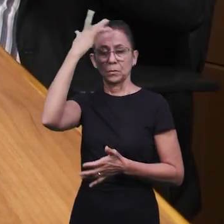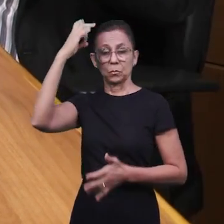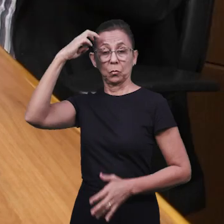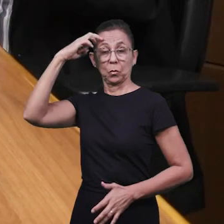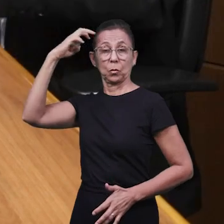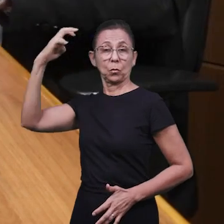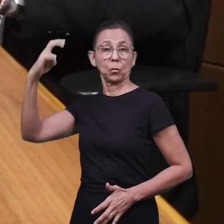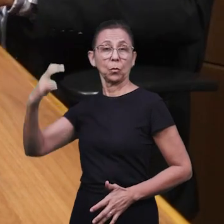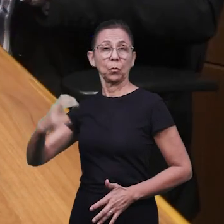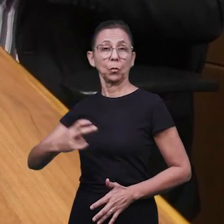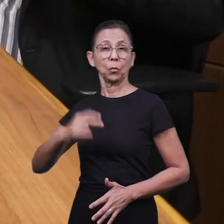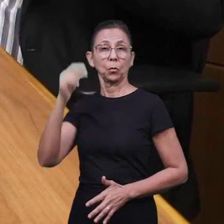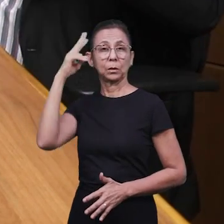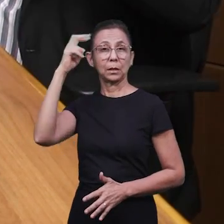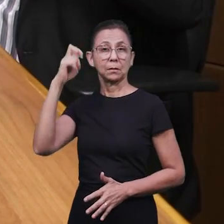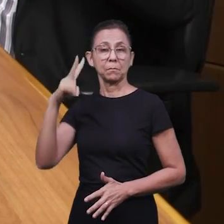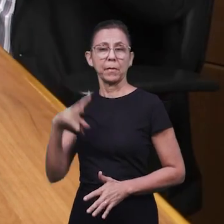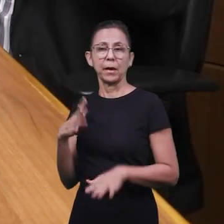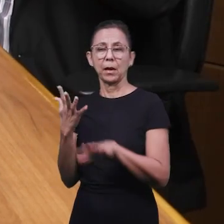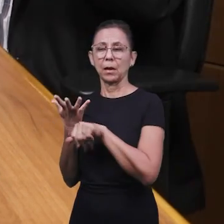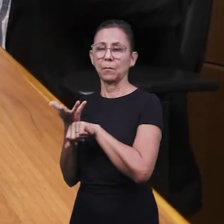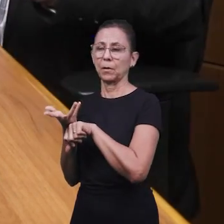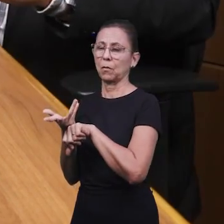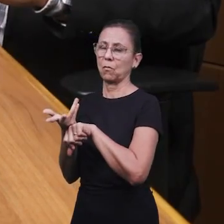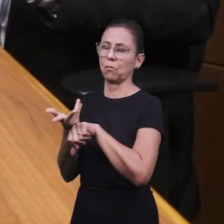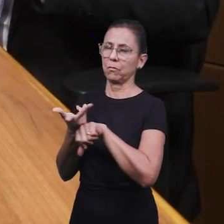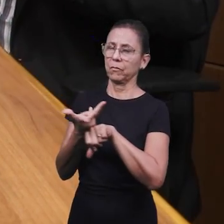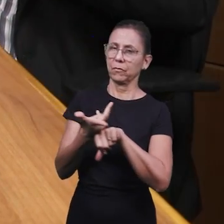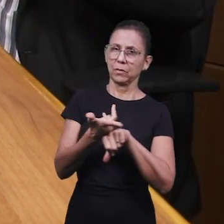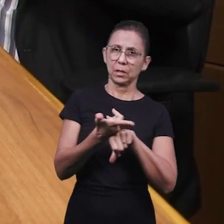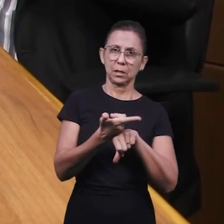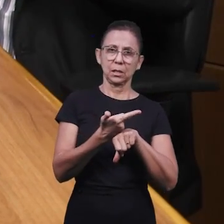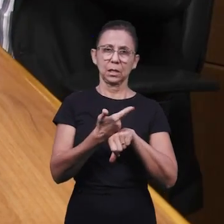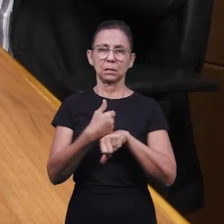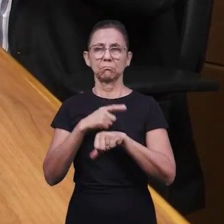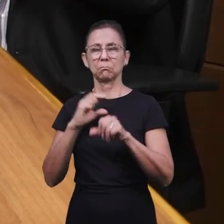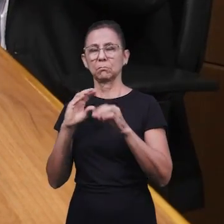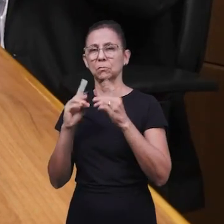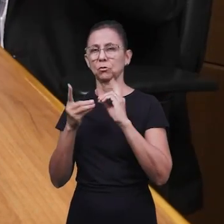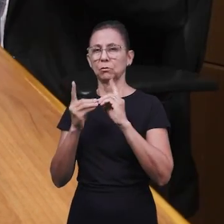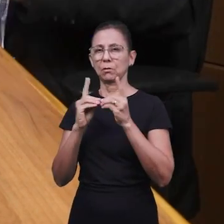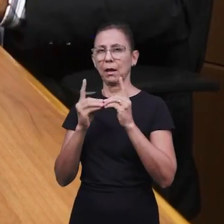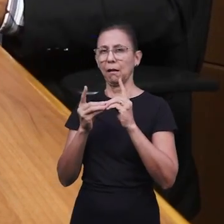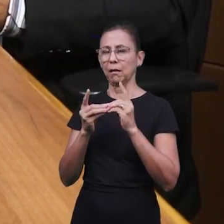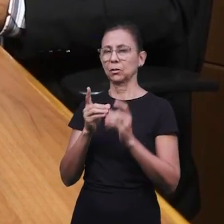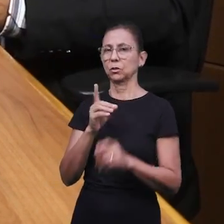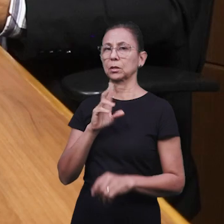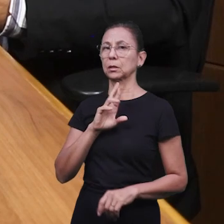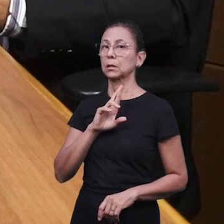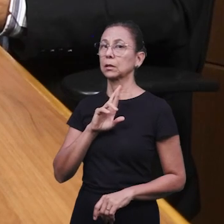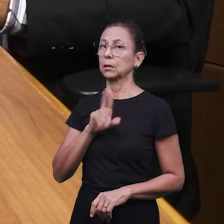de convencimento, de didática, né? Enfim.